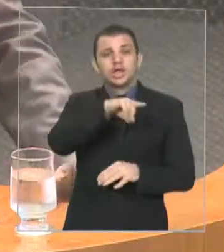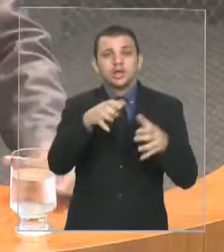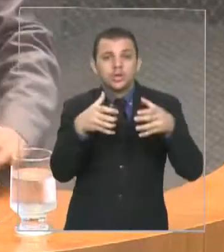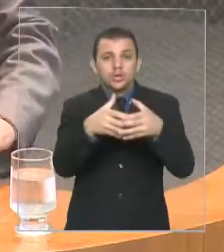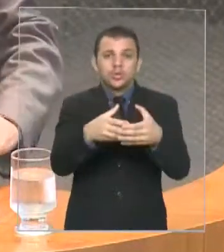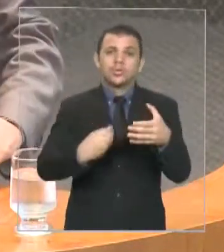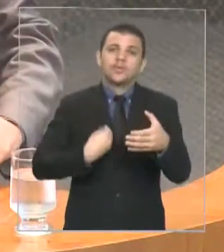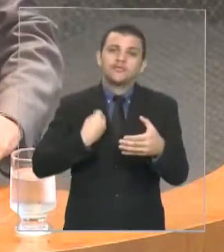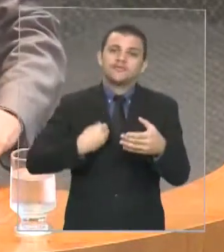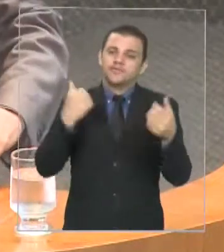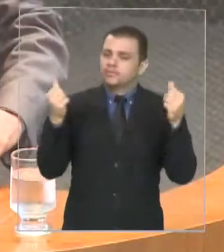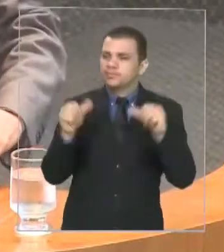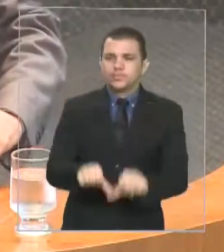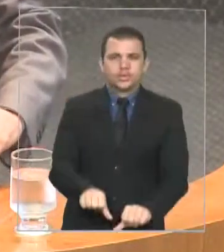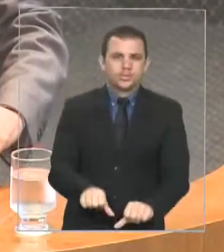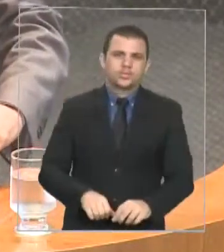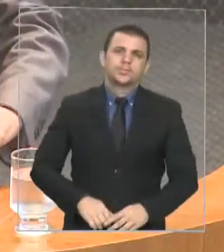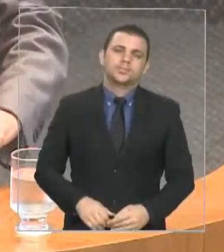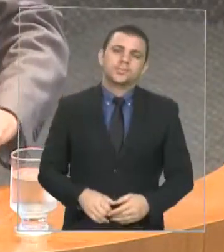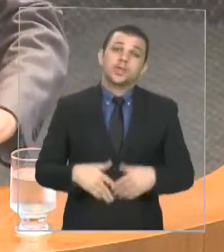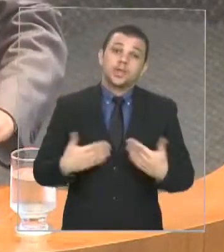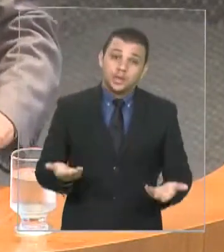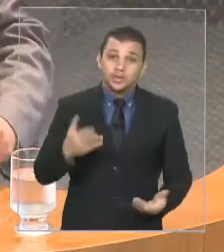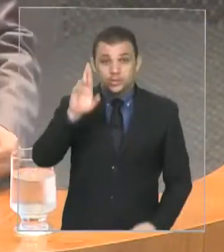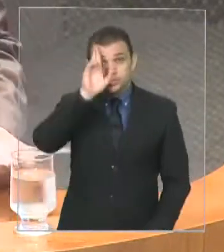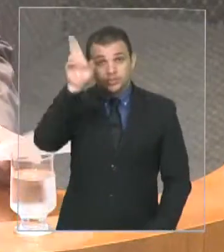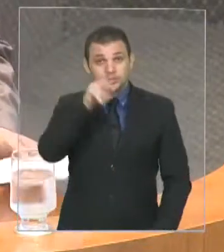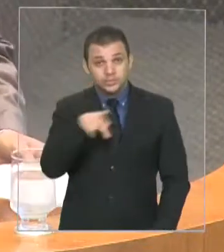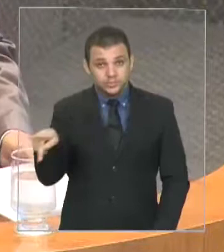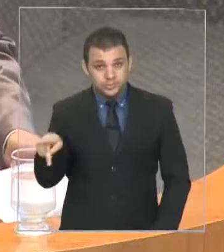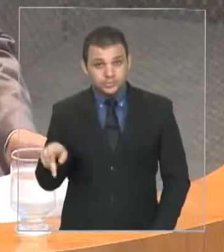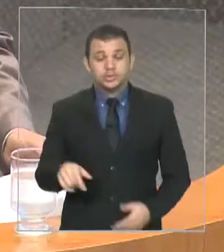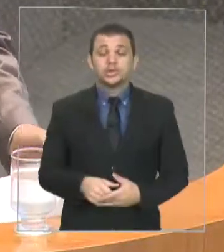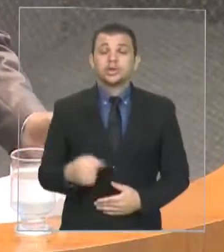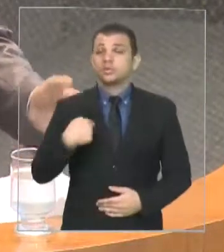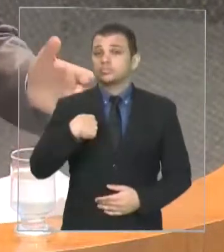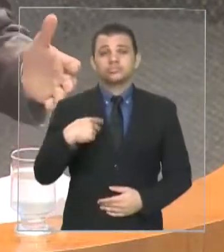muito precária. Portanto, senhor presidente, nada posso